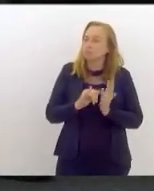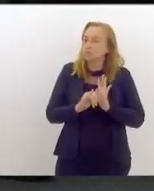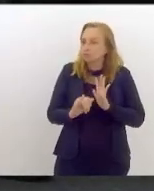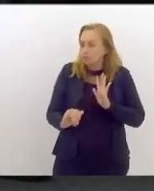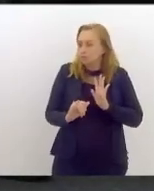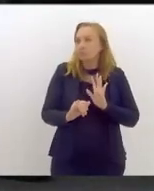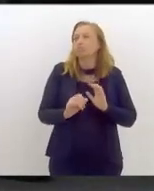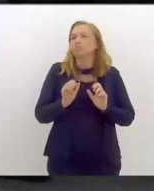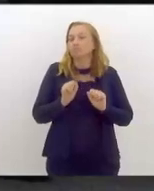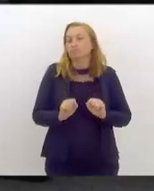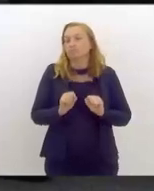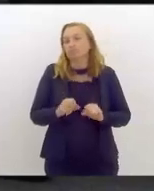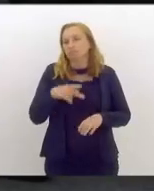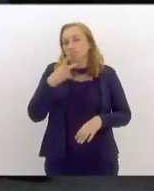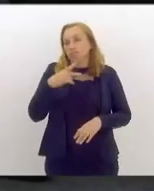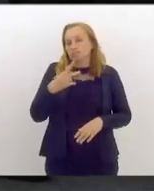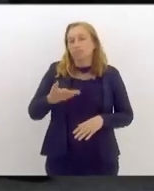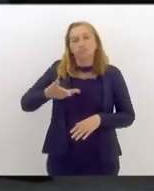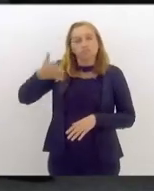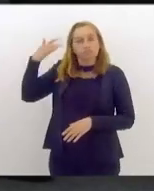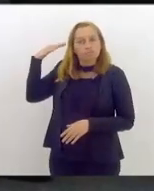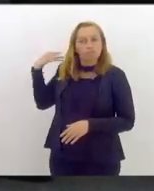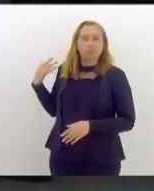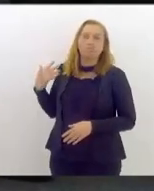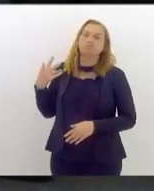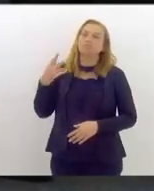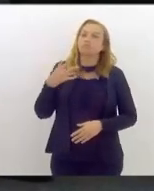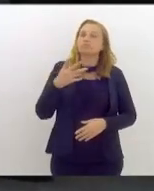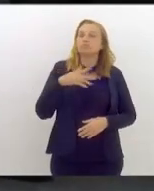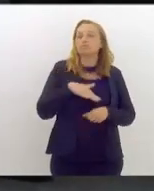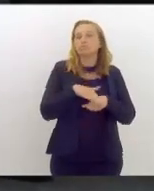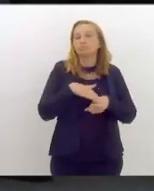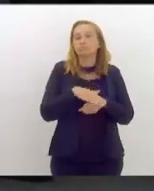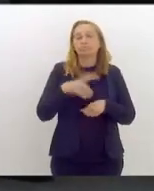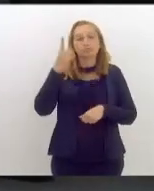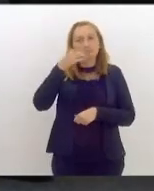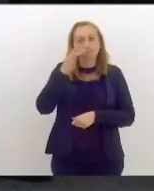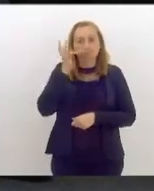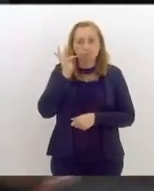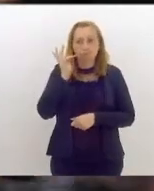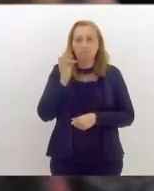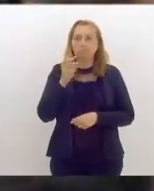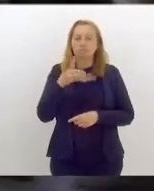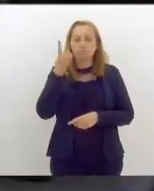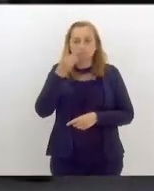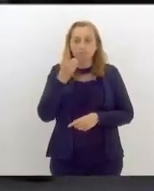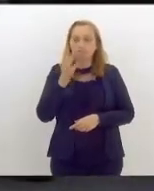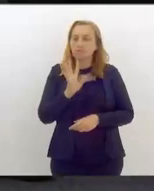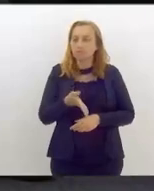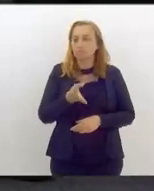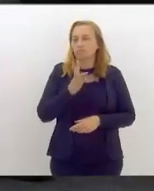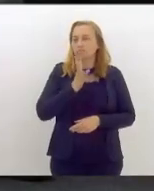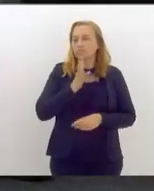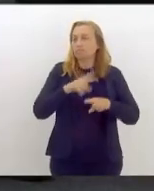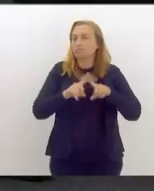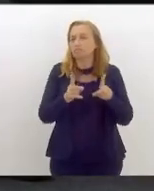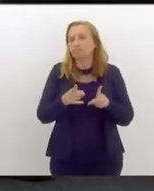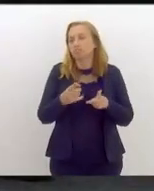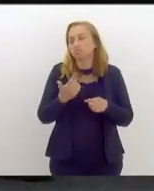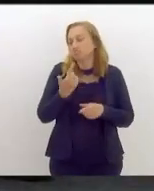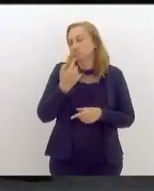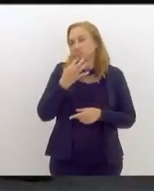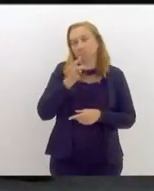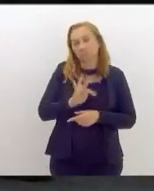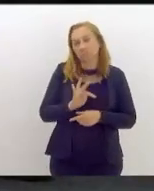pode até se dizer que lá atrás como eu comecei com deputado serafini os deputados já tinham conhecimento mas a gente não tem